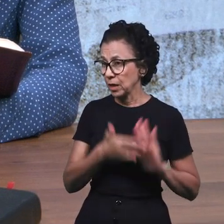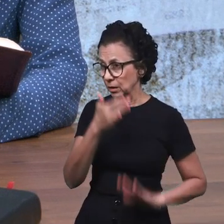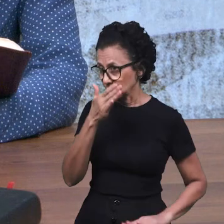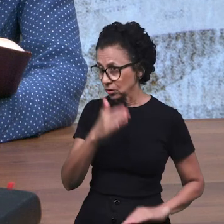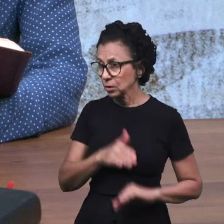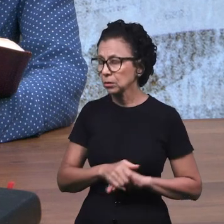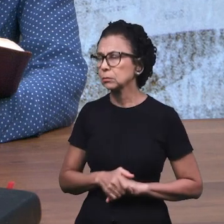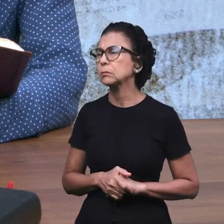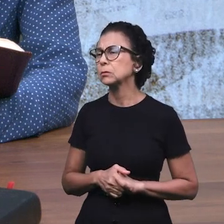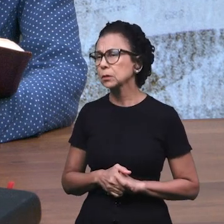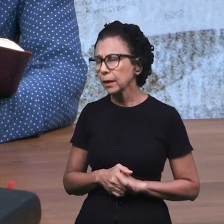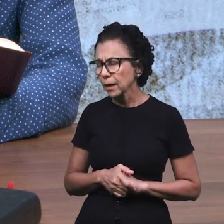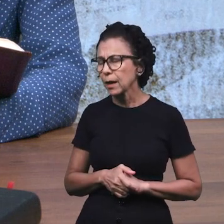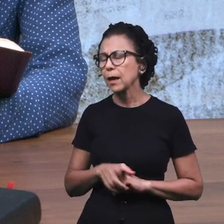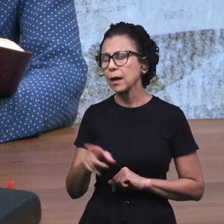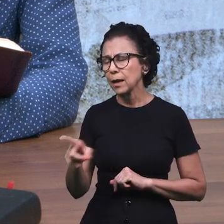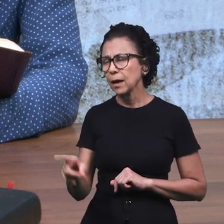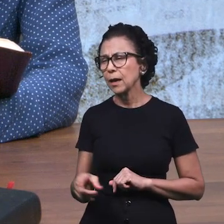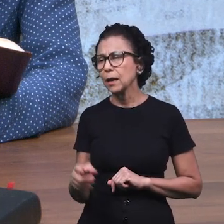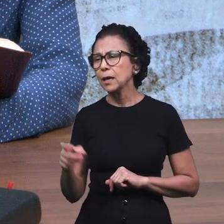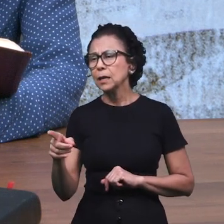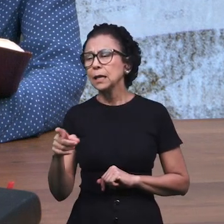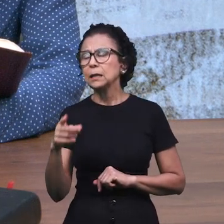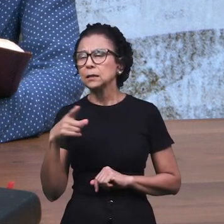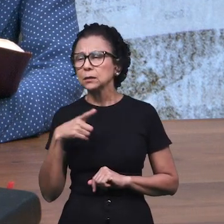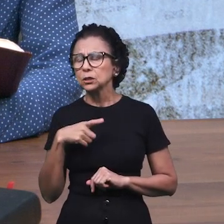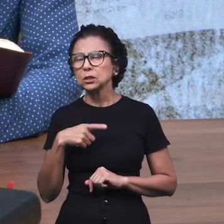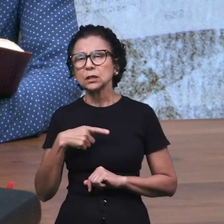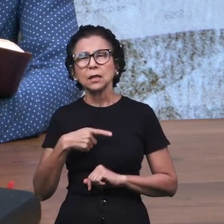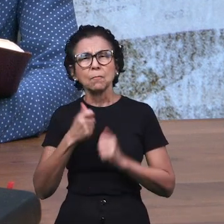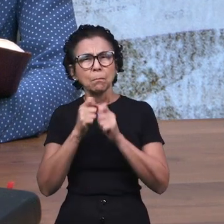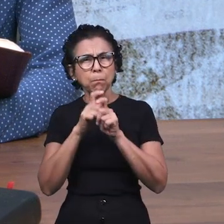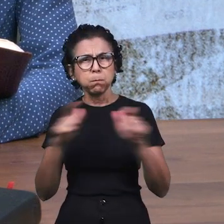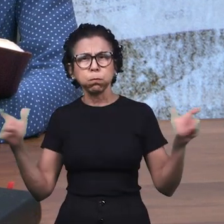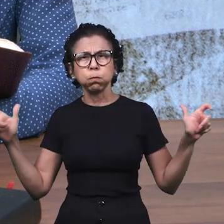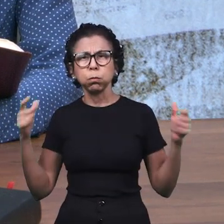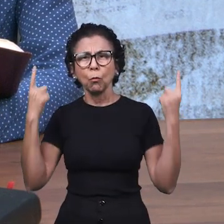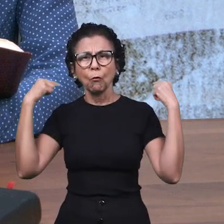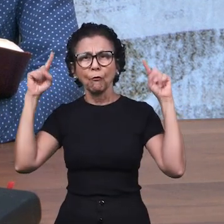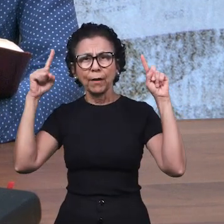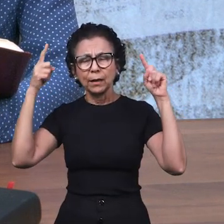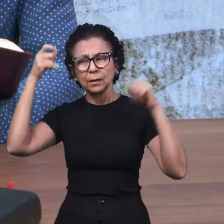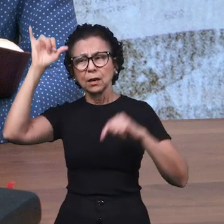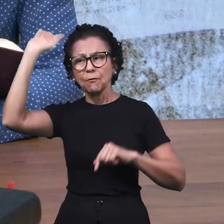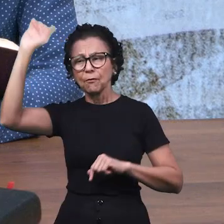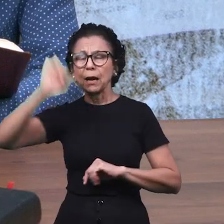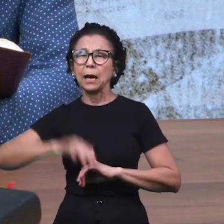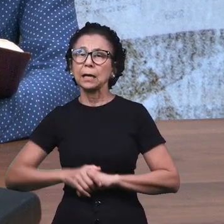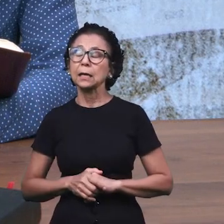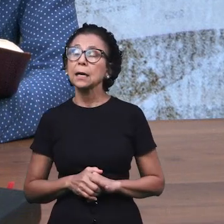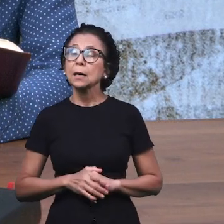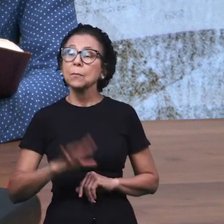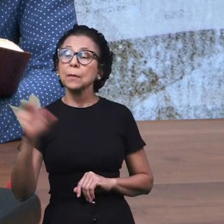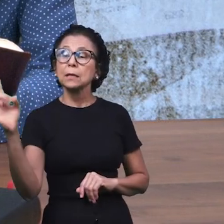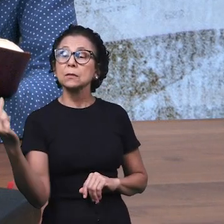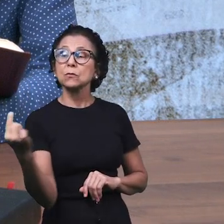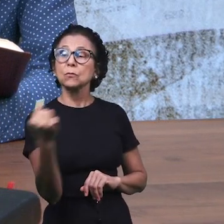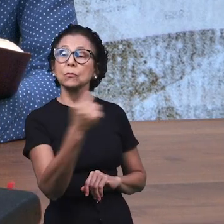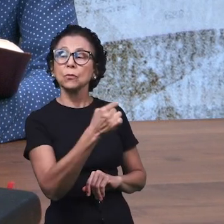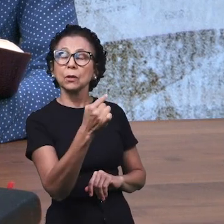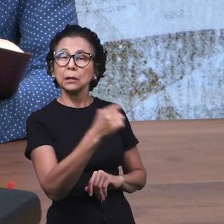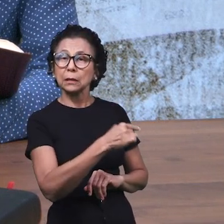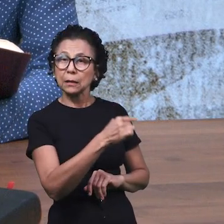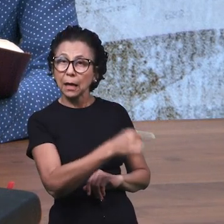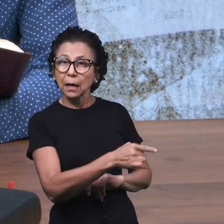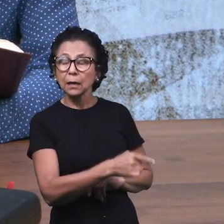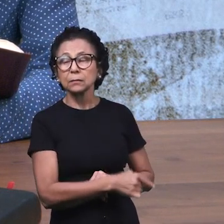suas ovelhas e das suas vacas para guisar para o viajante que viera a ele. E tomou a cordeira